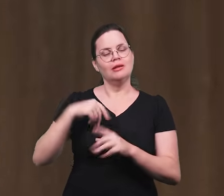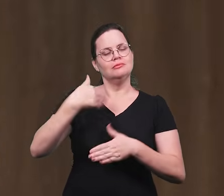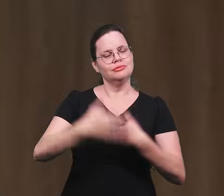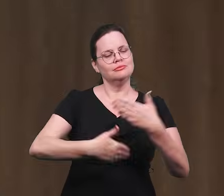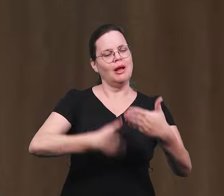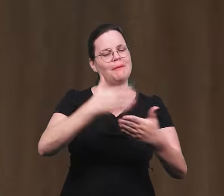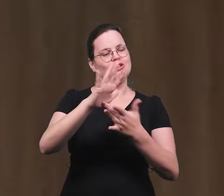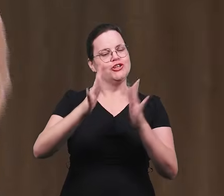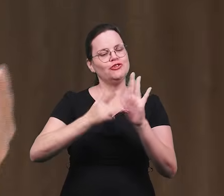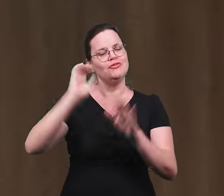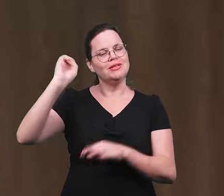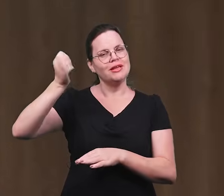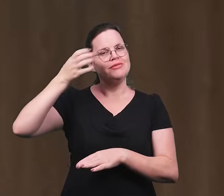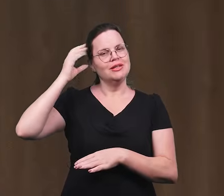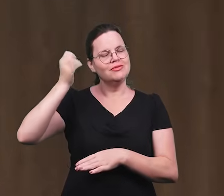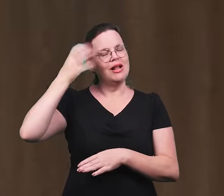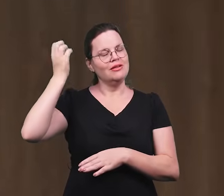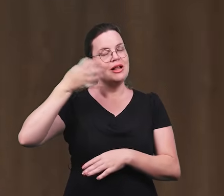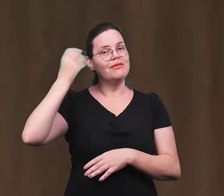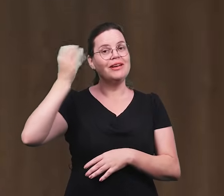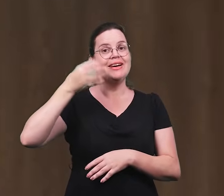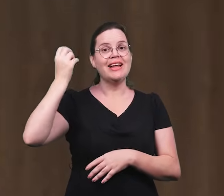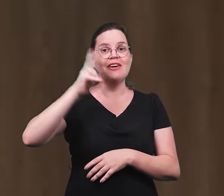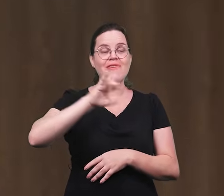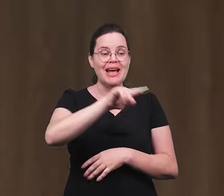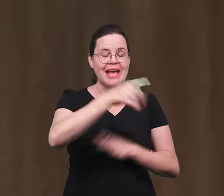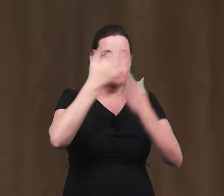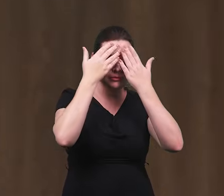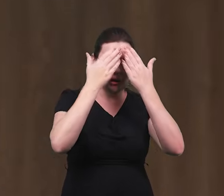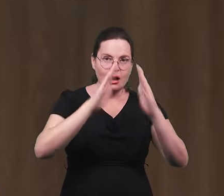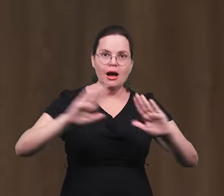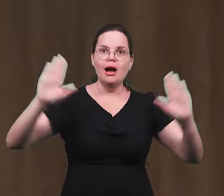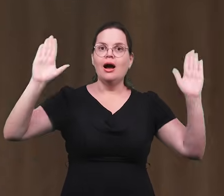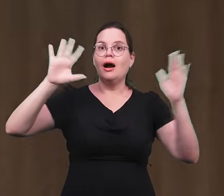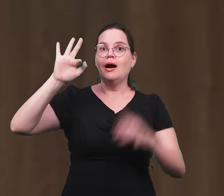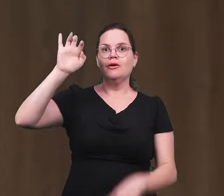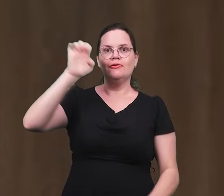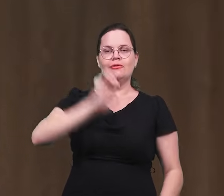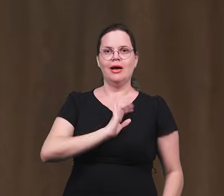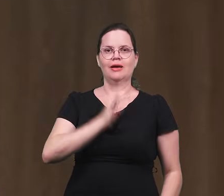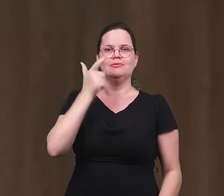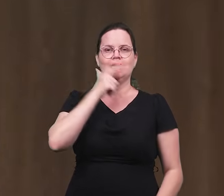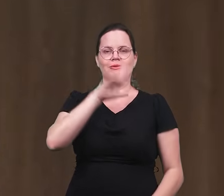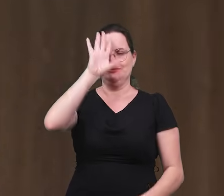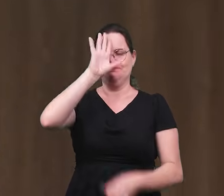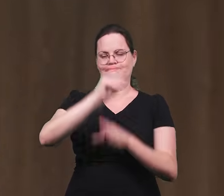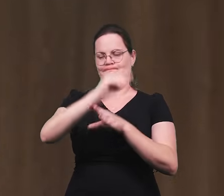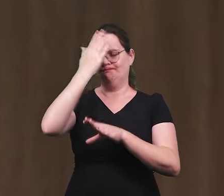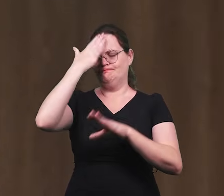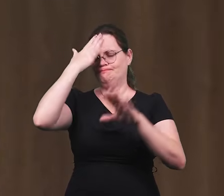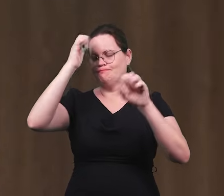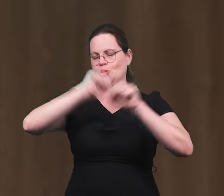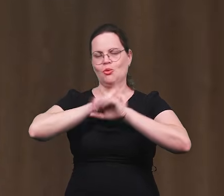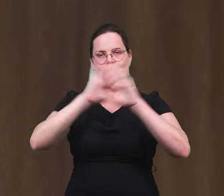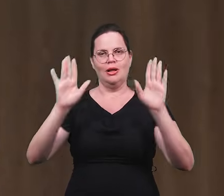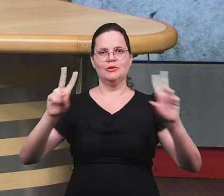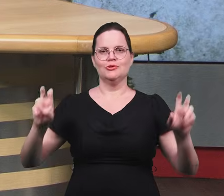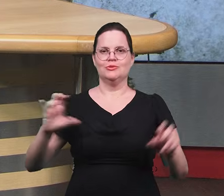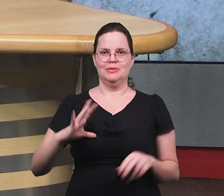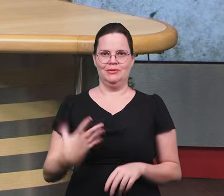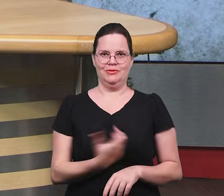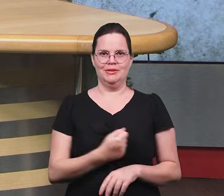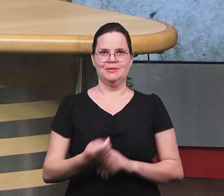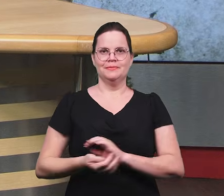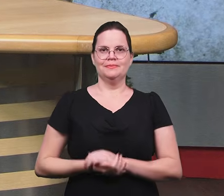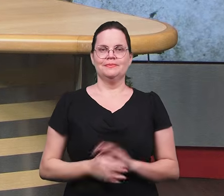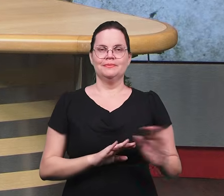tempo certo, como a Andréia falou, os olhos da fé vão se abrir e eles vão alcançar o entendimento pleno da salvação. E